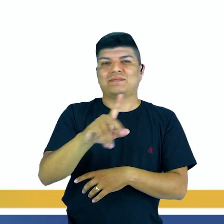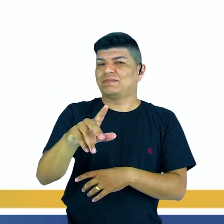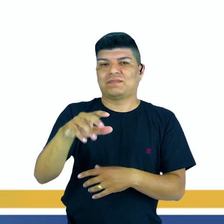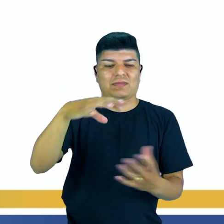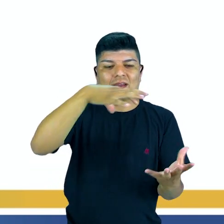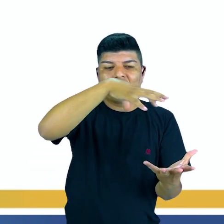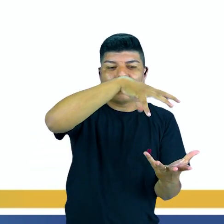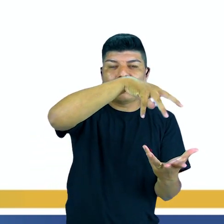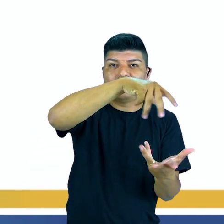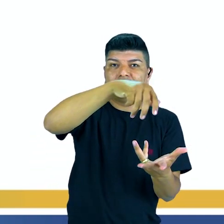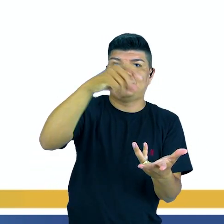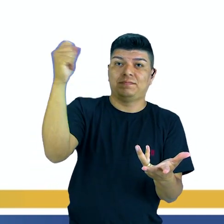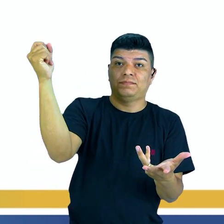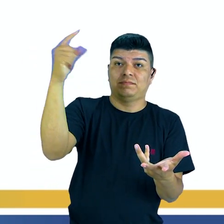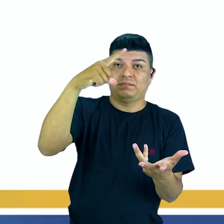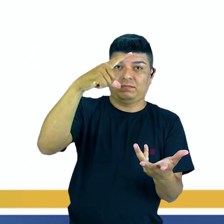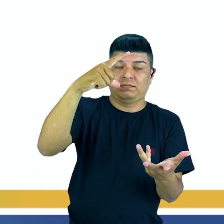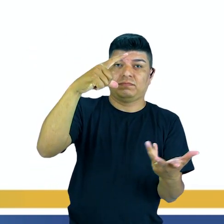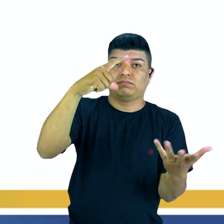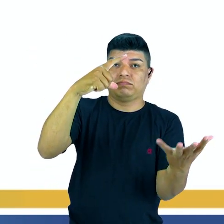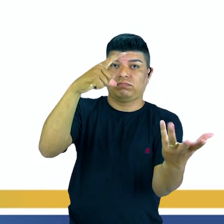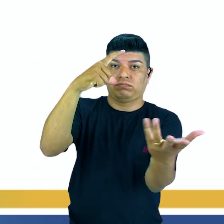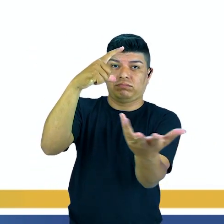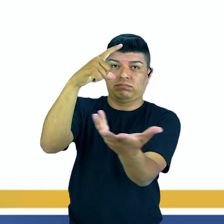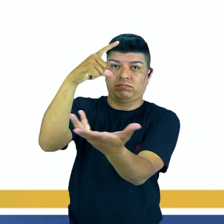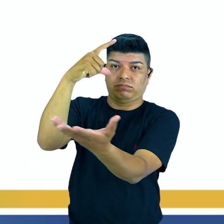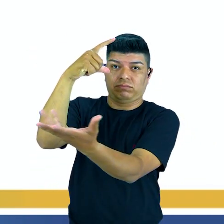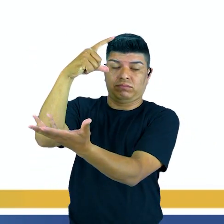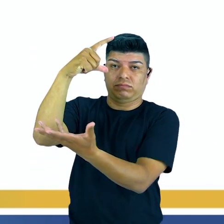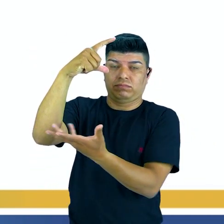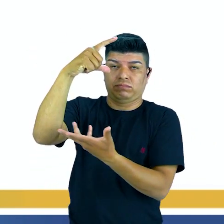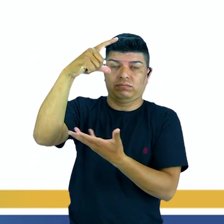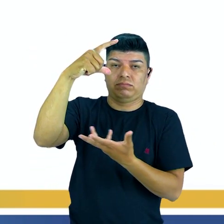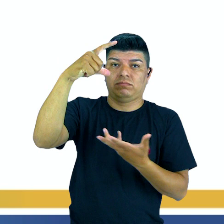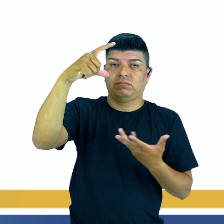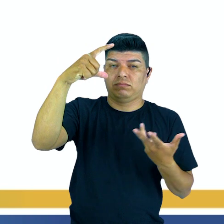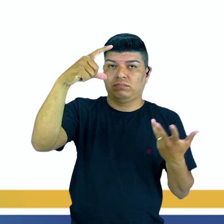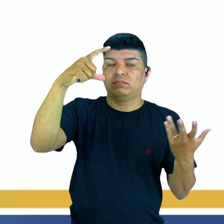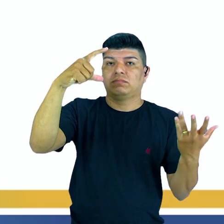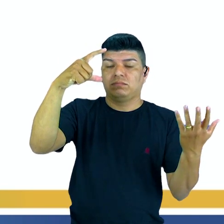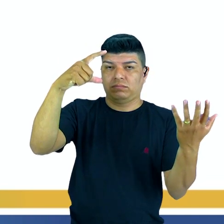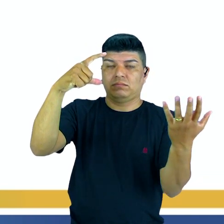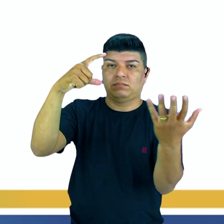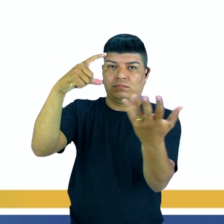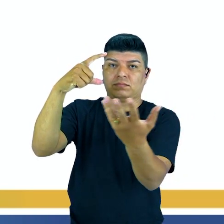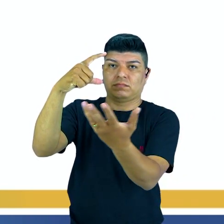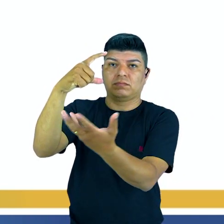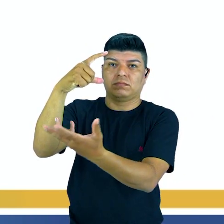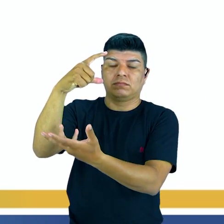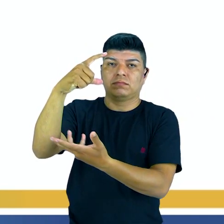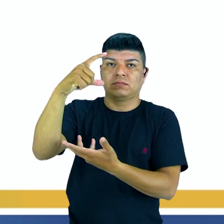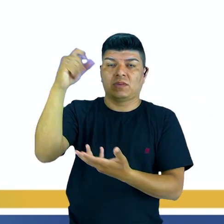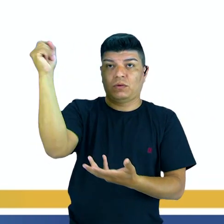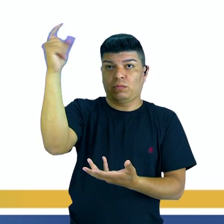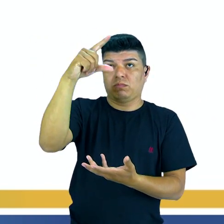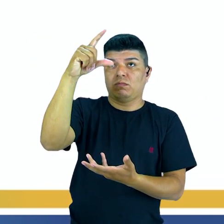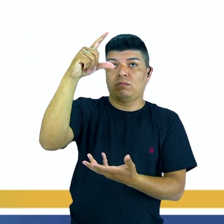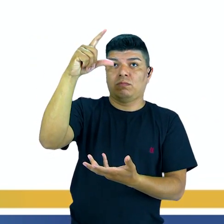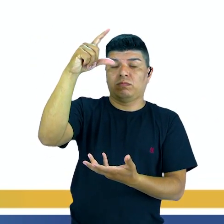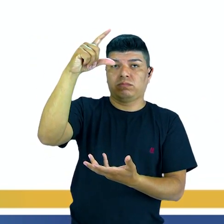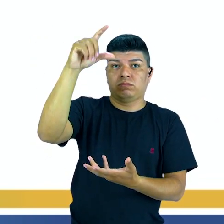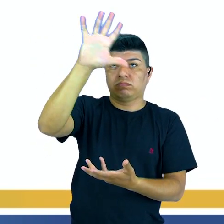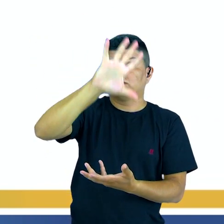Terra tem um movimento de rotação, não é o Sol. Tá? O Sol está lá no centro do sistema solar, né?